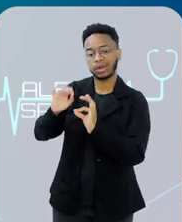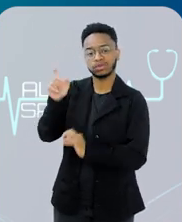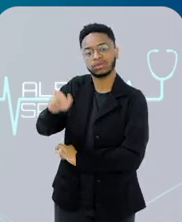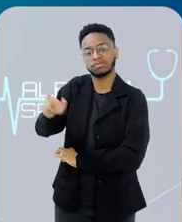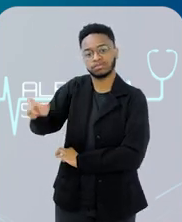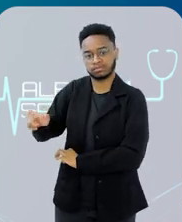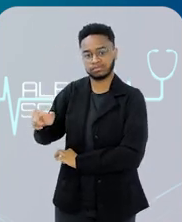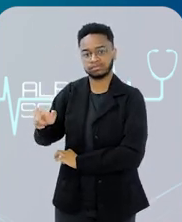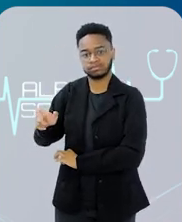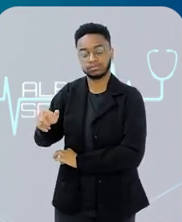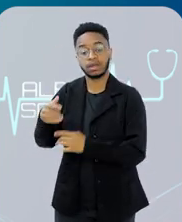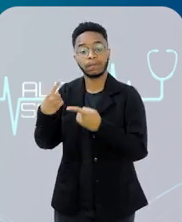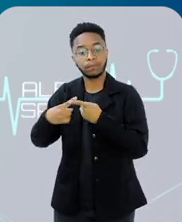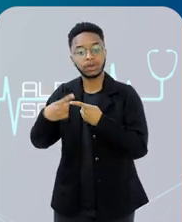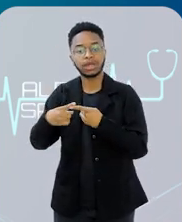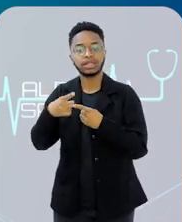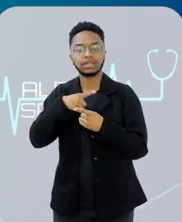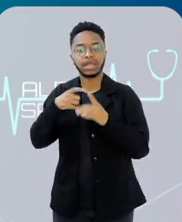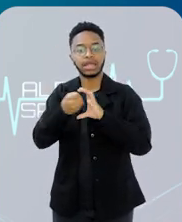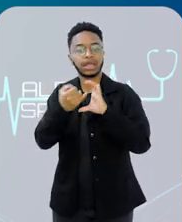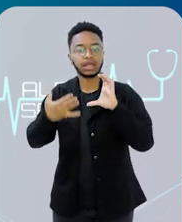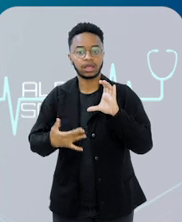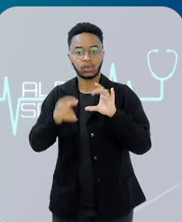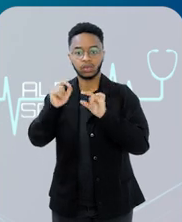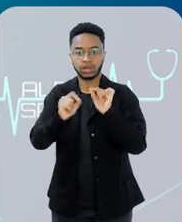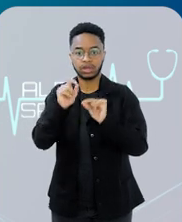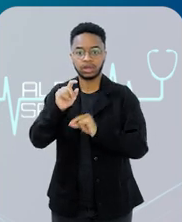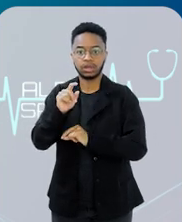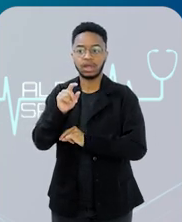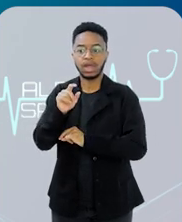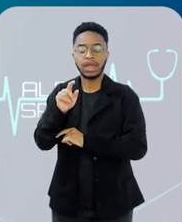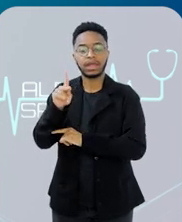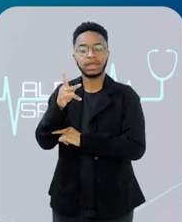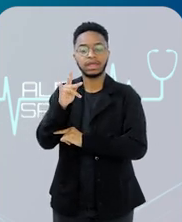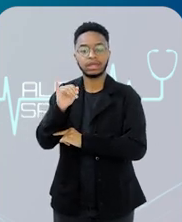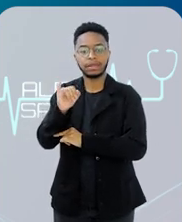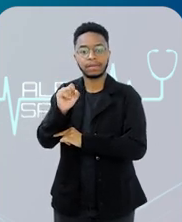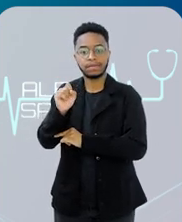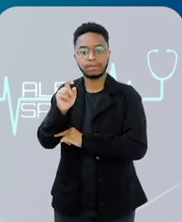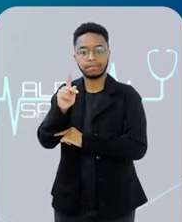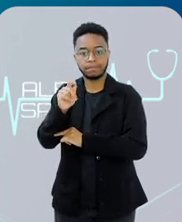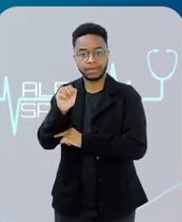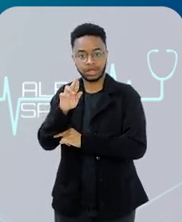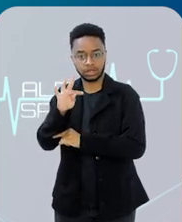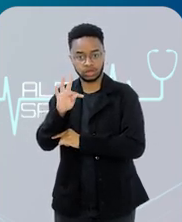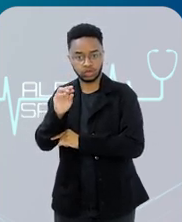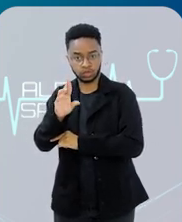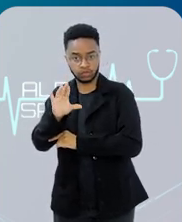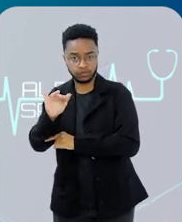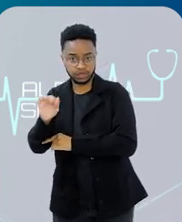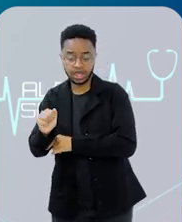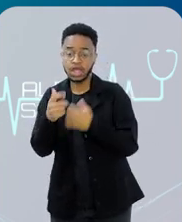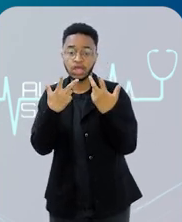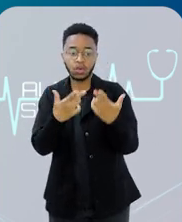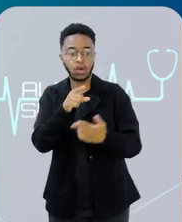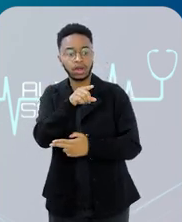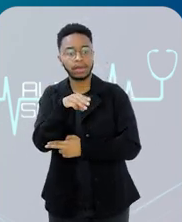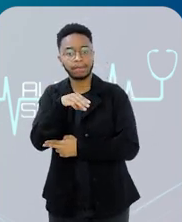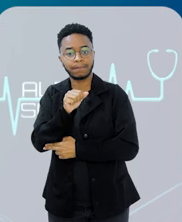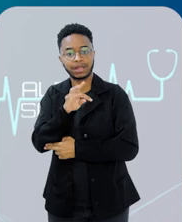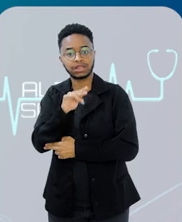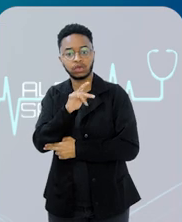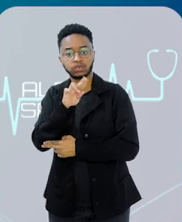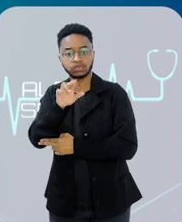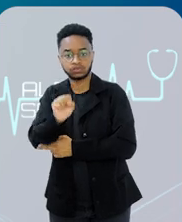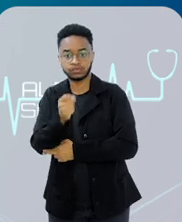da paciente, né? Nós temos uma condição que é a hipertrofia mamária juvenil, que é mais ou menos o que o Matheus falou, que é aquela que